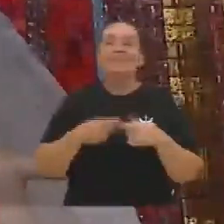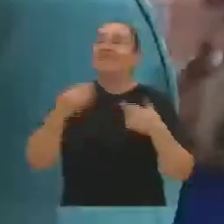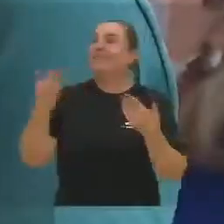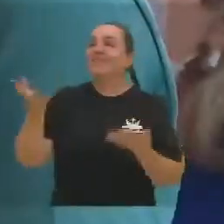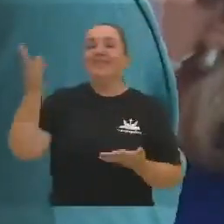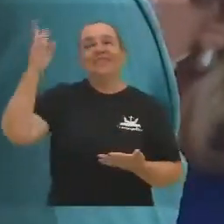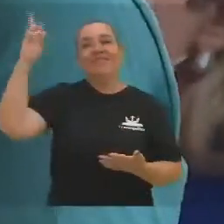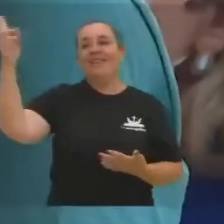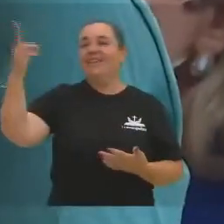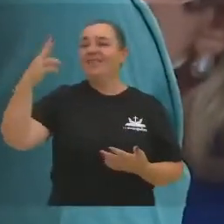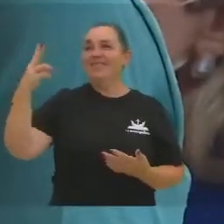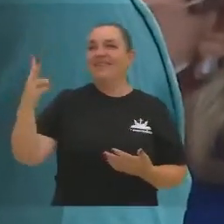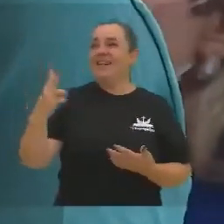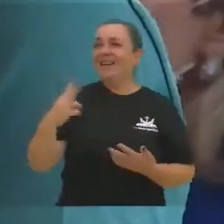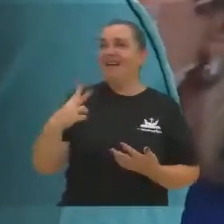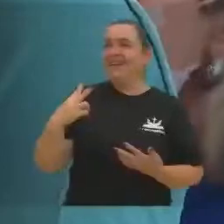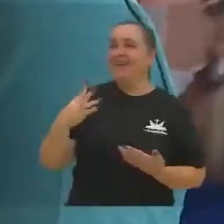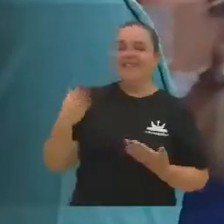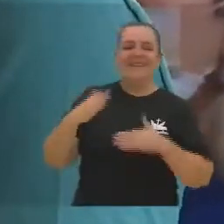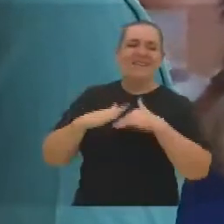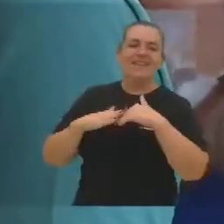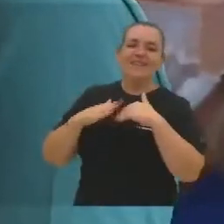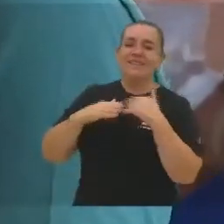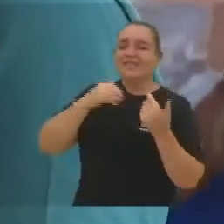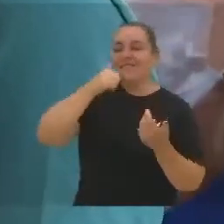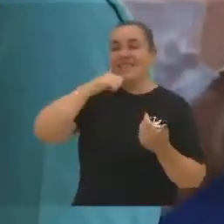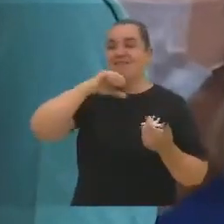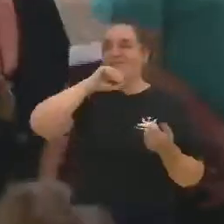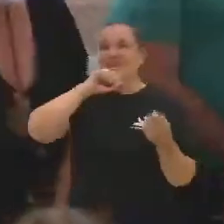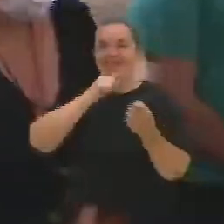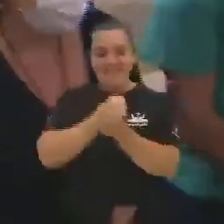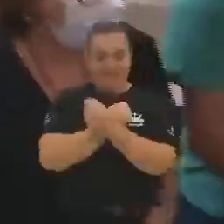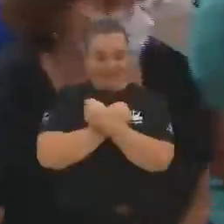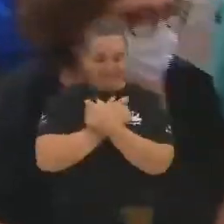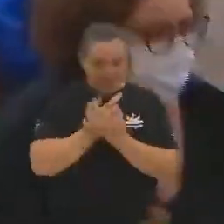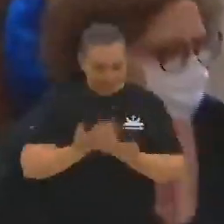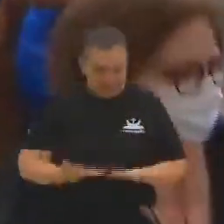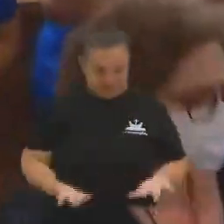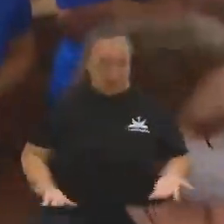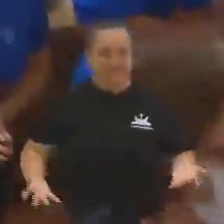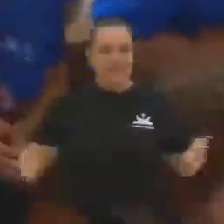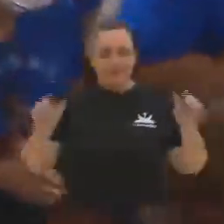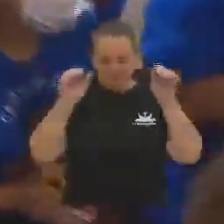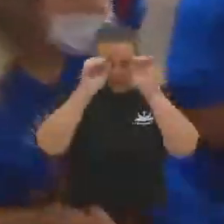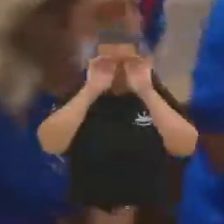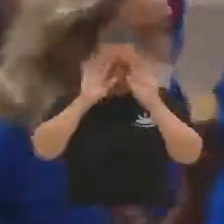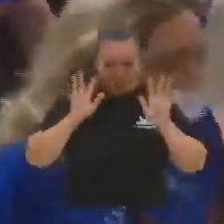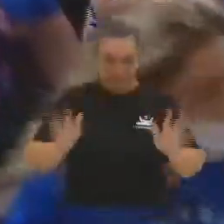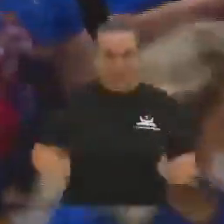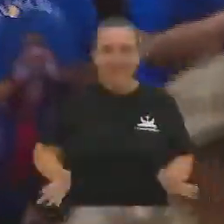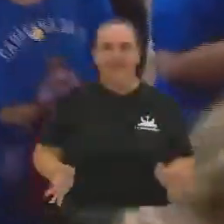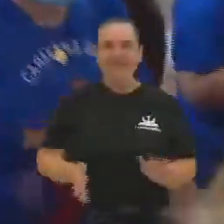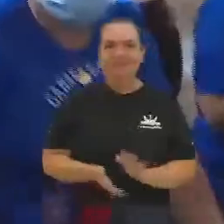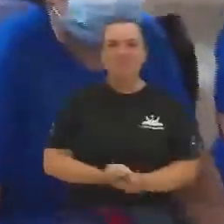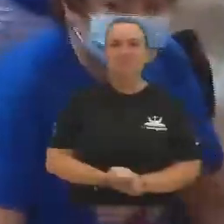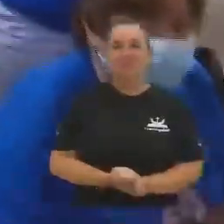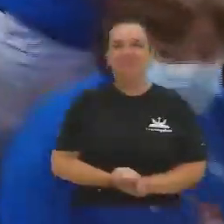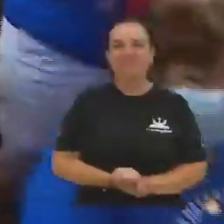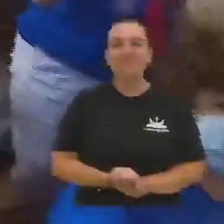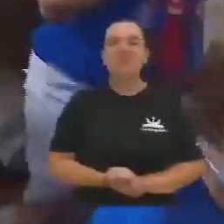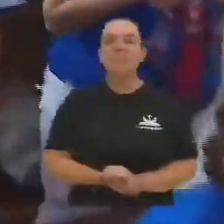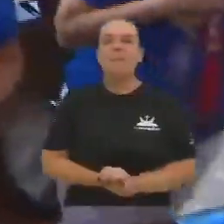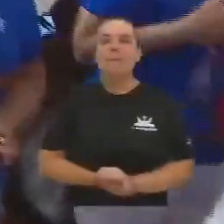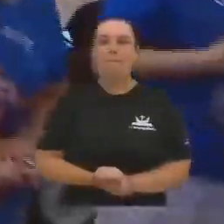se estou no teu olhar, doce Mãe de Guadalupe.